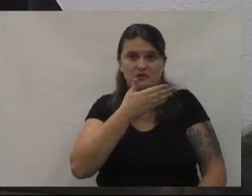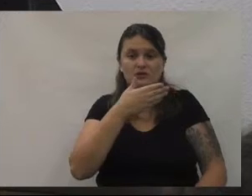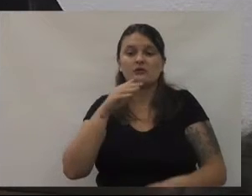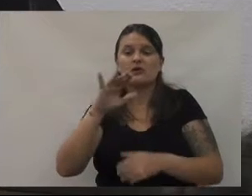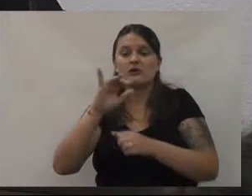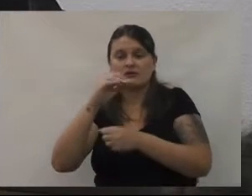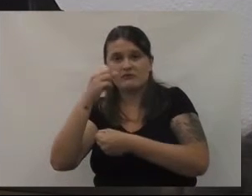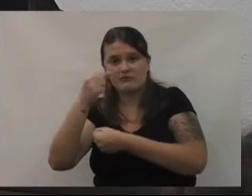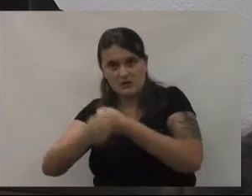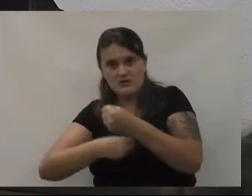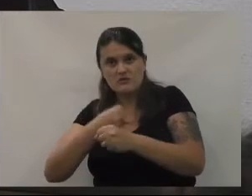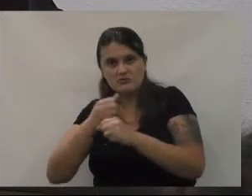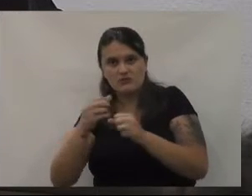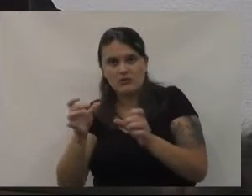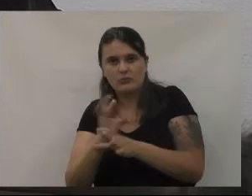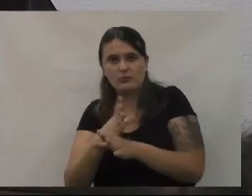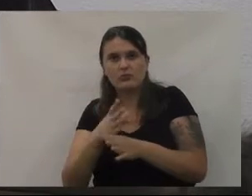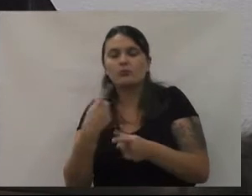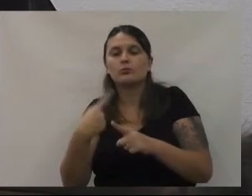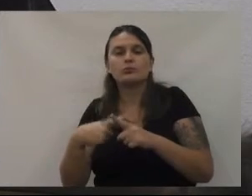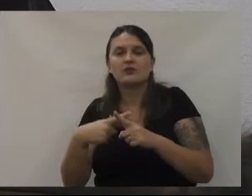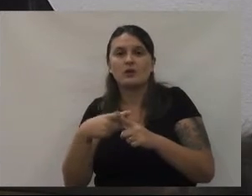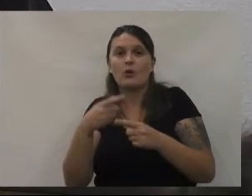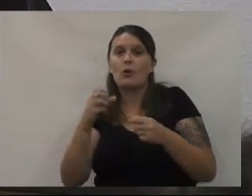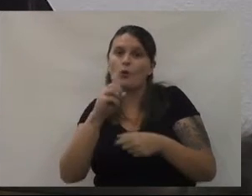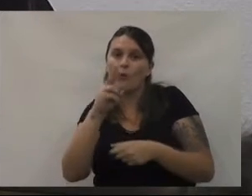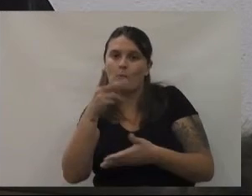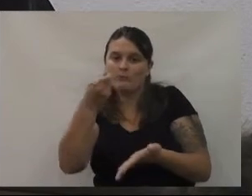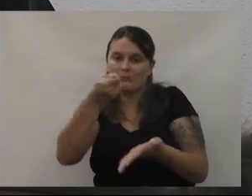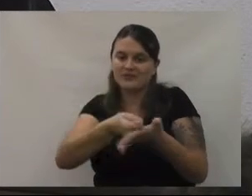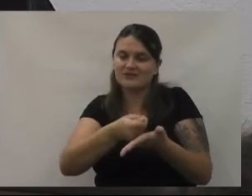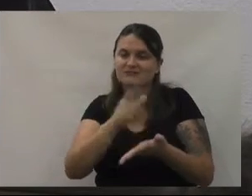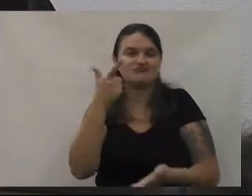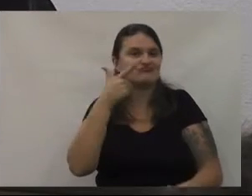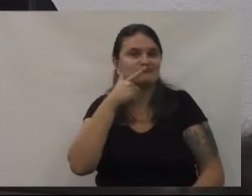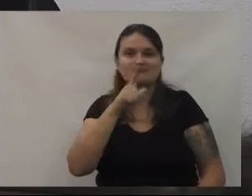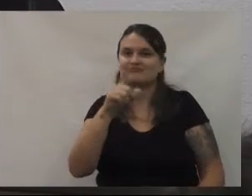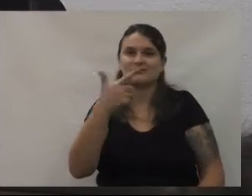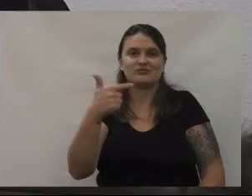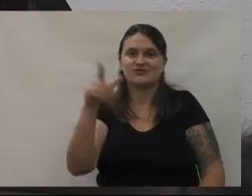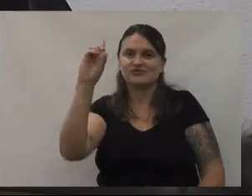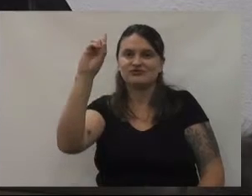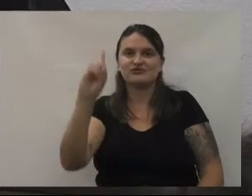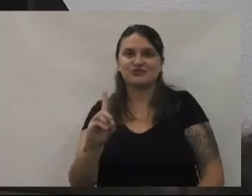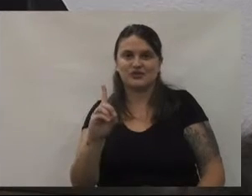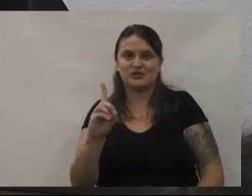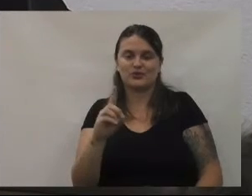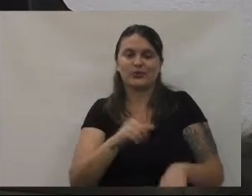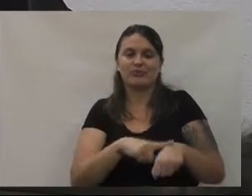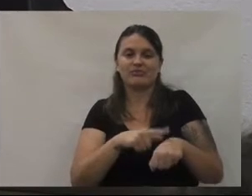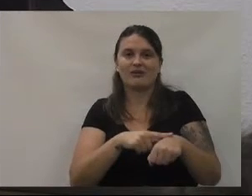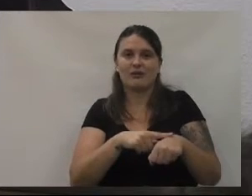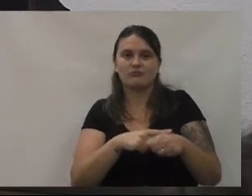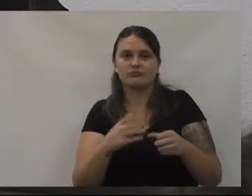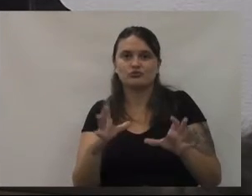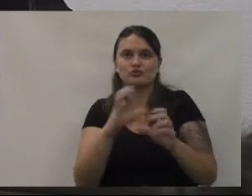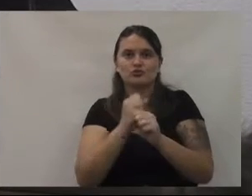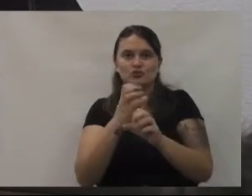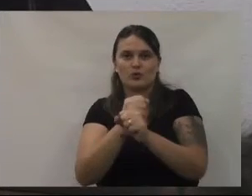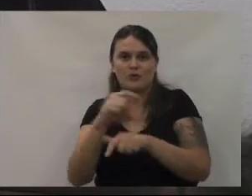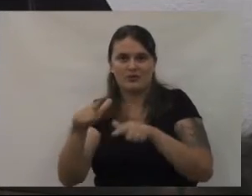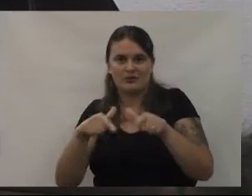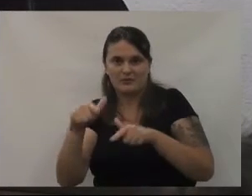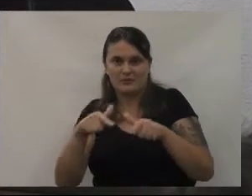porque complementar essa contribuição, ele não vai ter direito de contar esse período. O